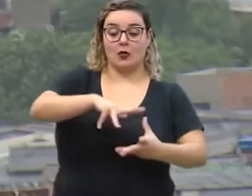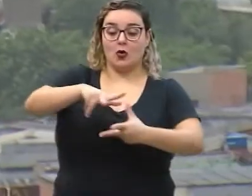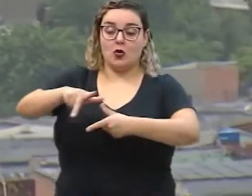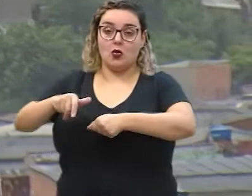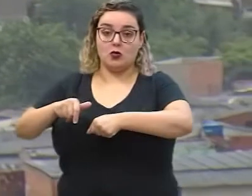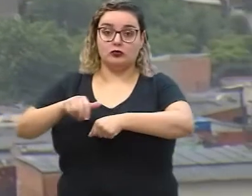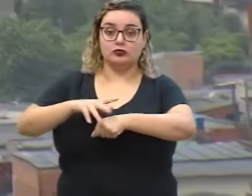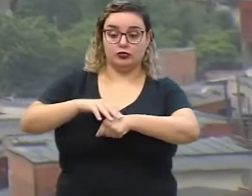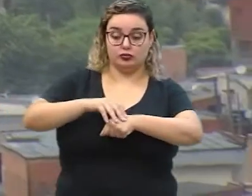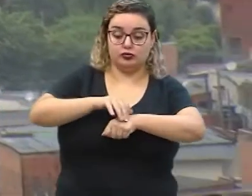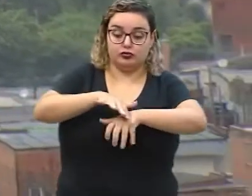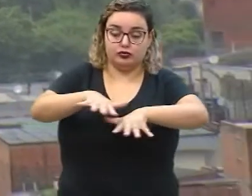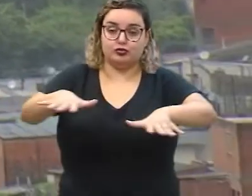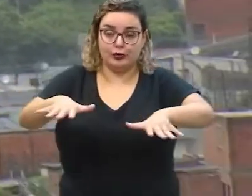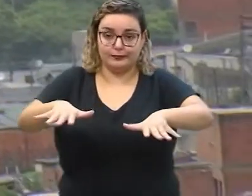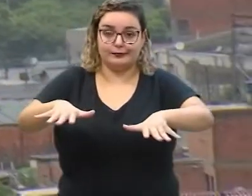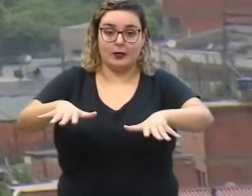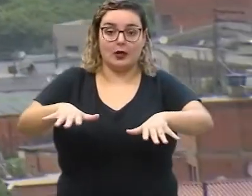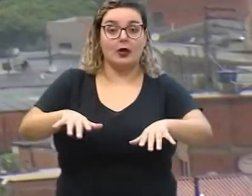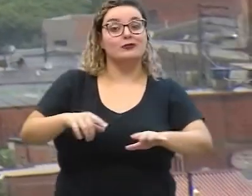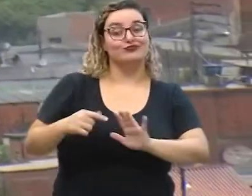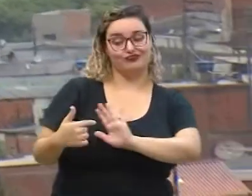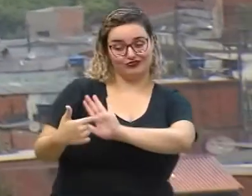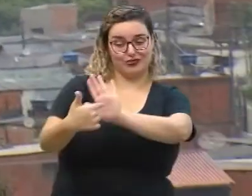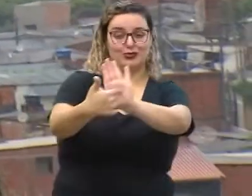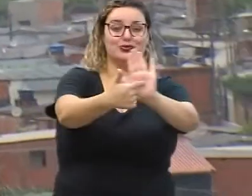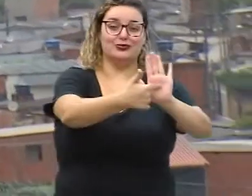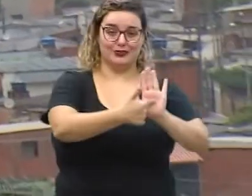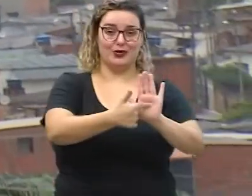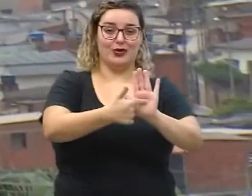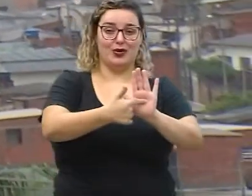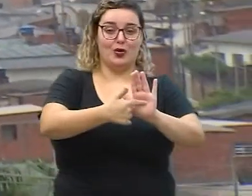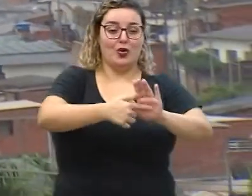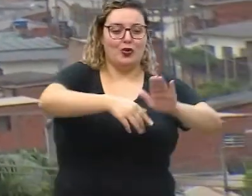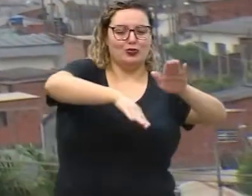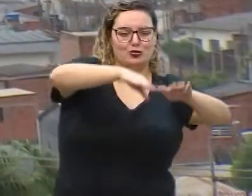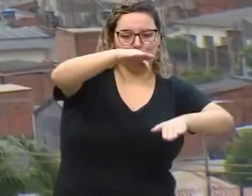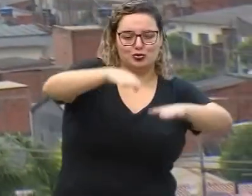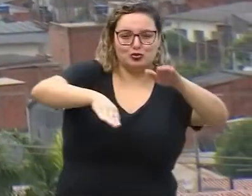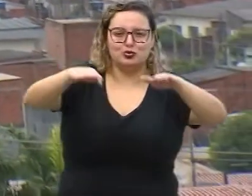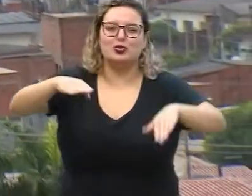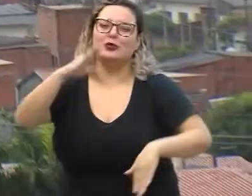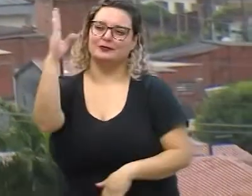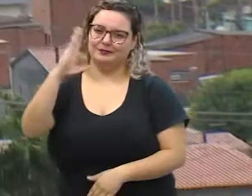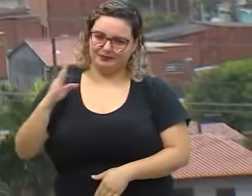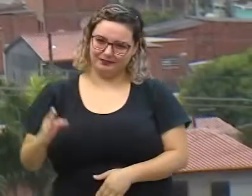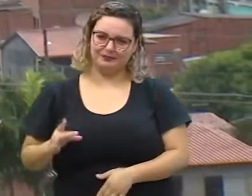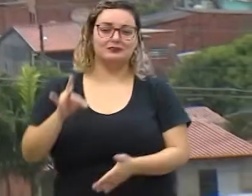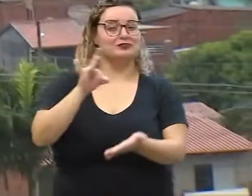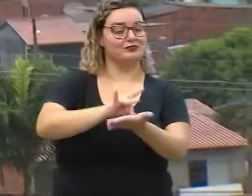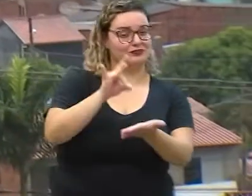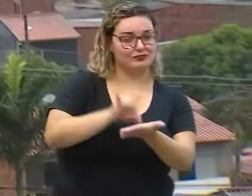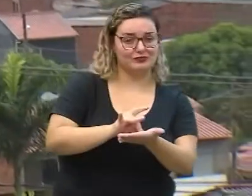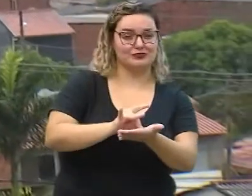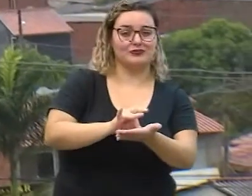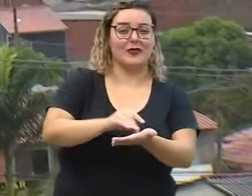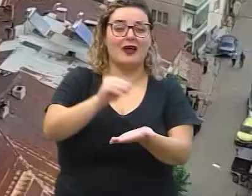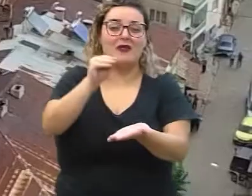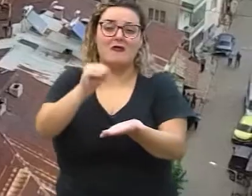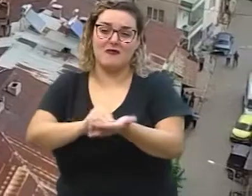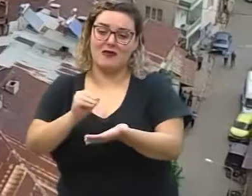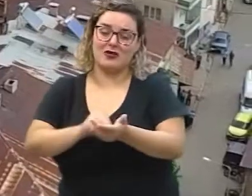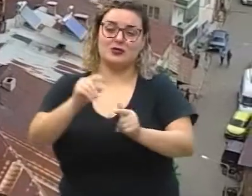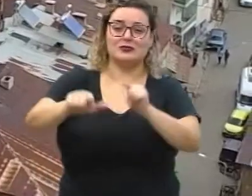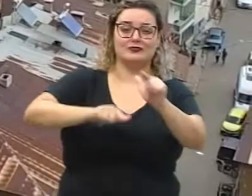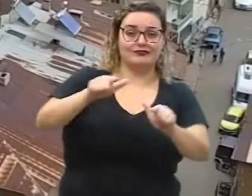A pandemia do novo coronavírus evidenciou ainda mais a desigualdade social no Brasil. A realidade do desemprego